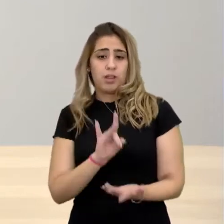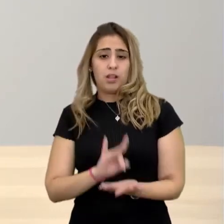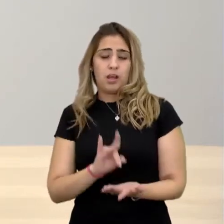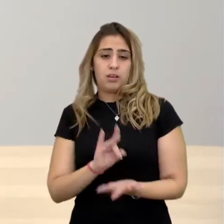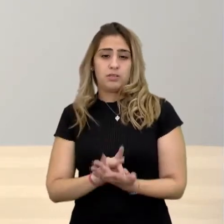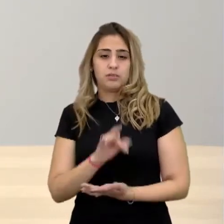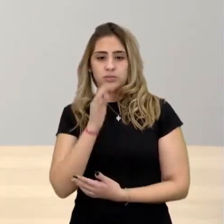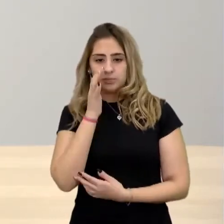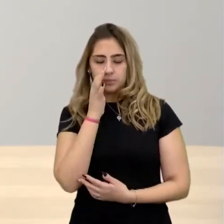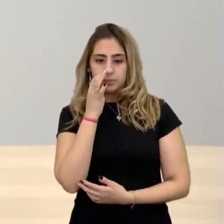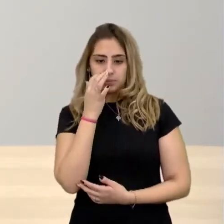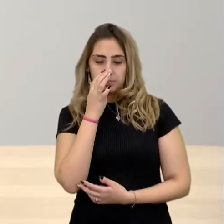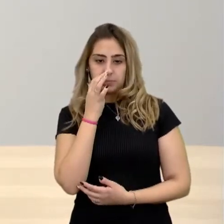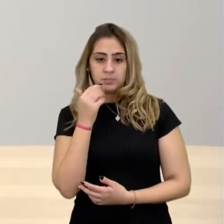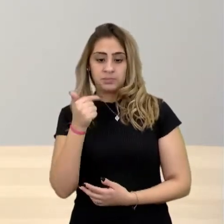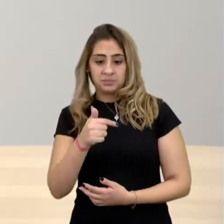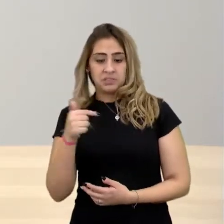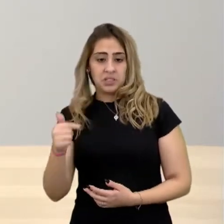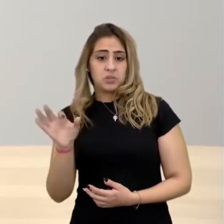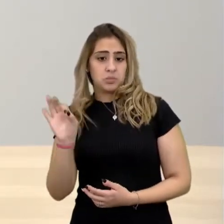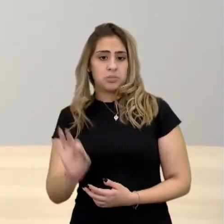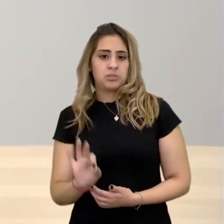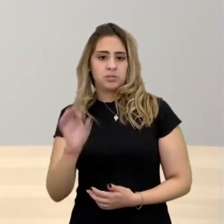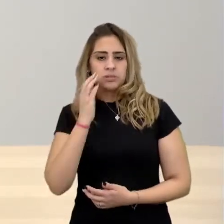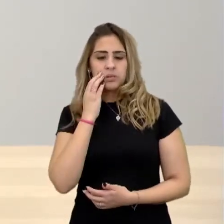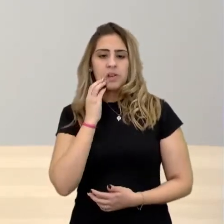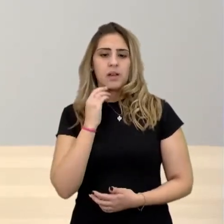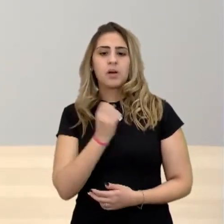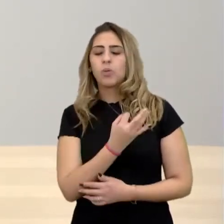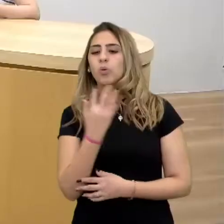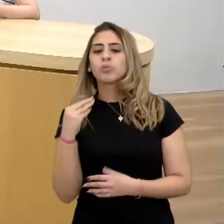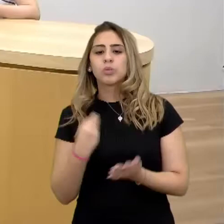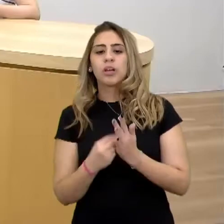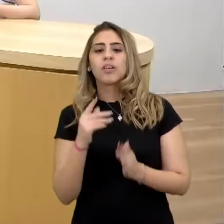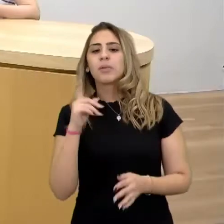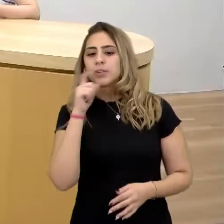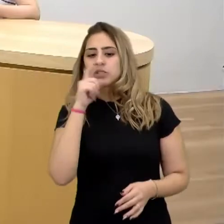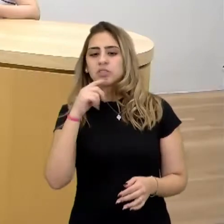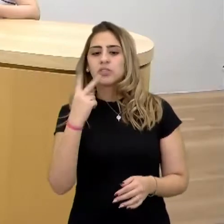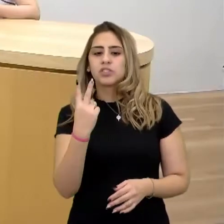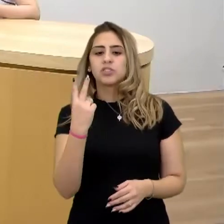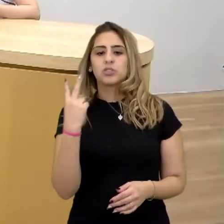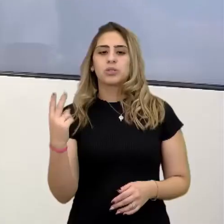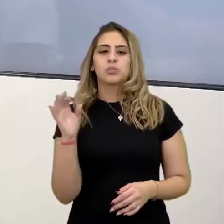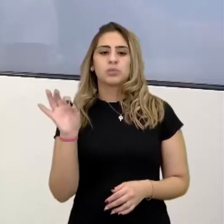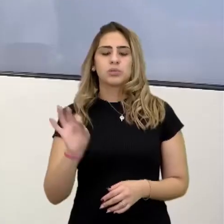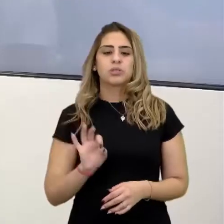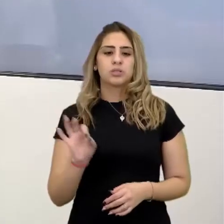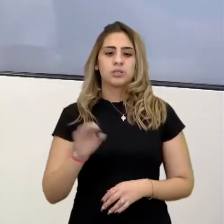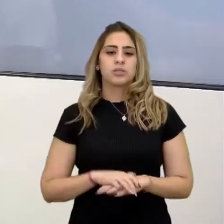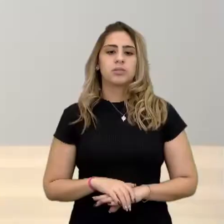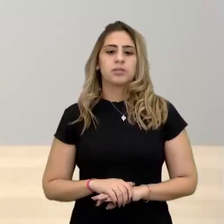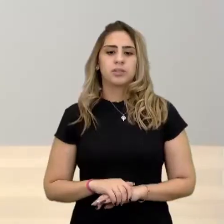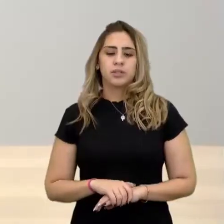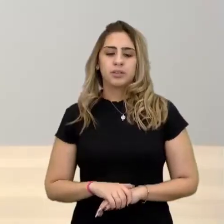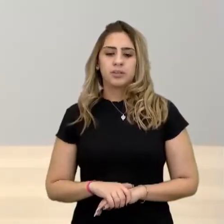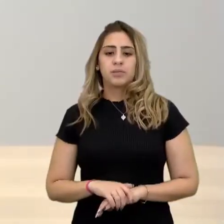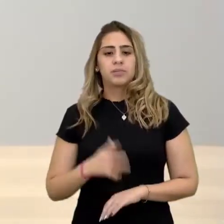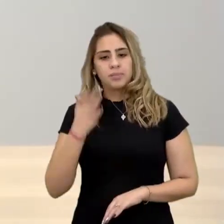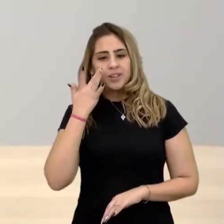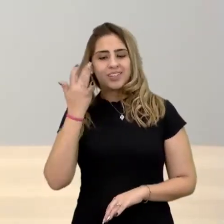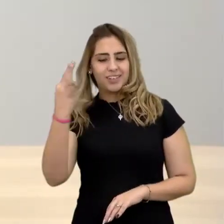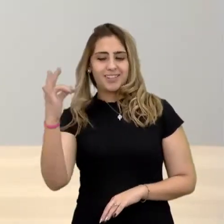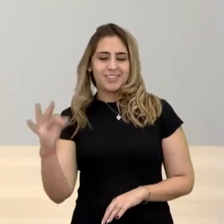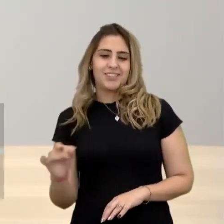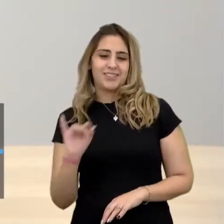é fato? Isso Legal, aí, hein? 77%. Quantos por cento colocaram que é fake? 22%. 22%. Acertaram? A maioria